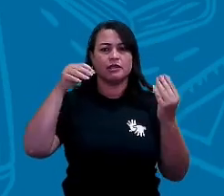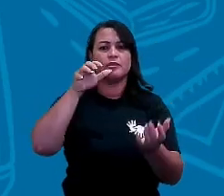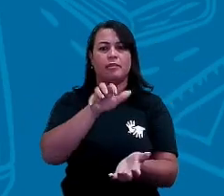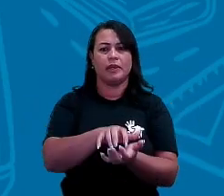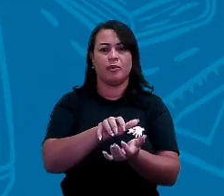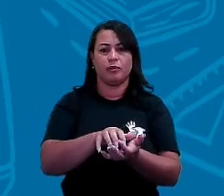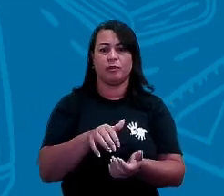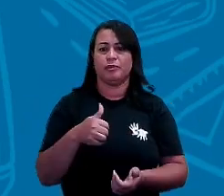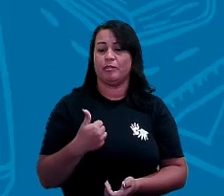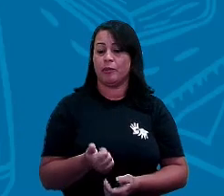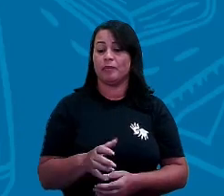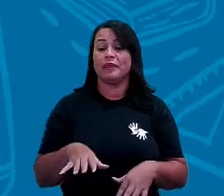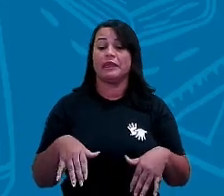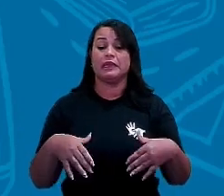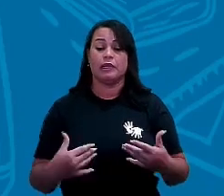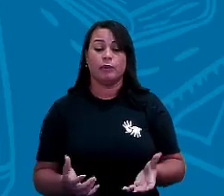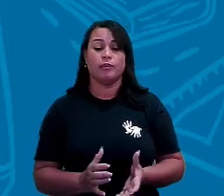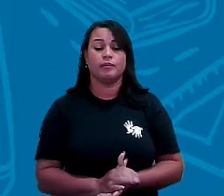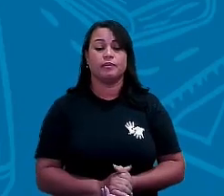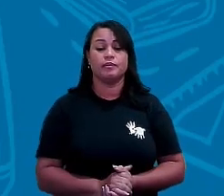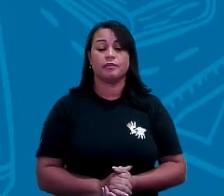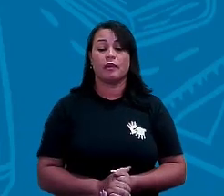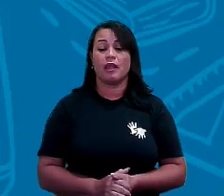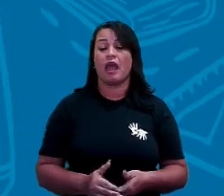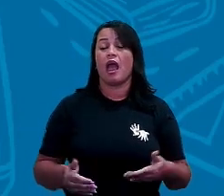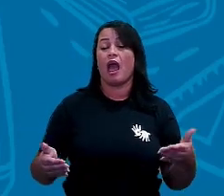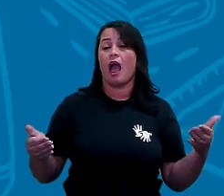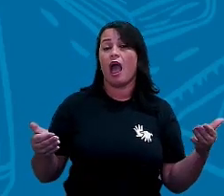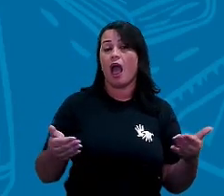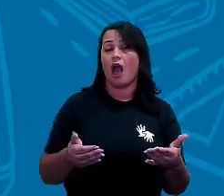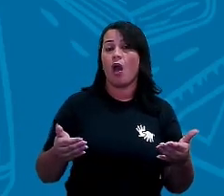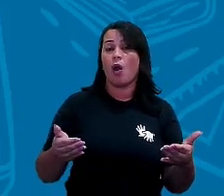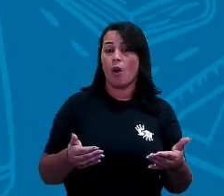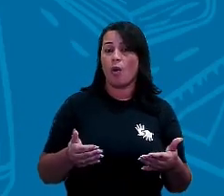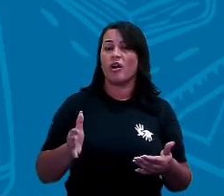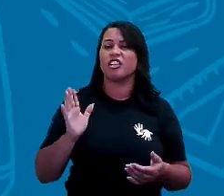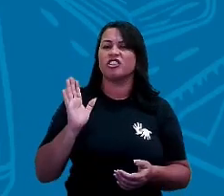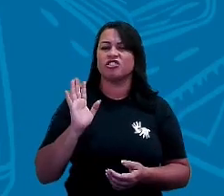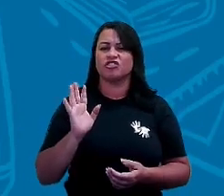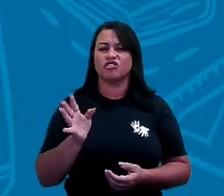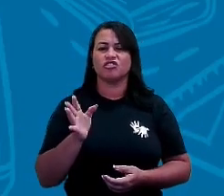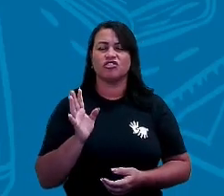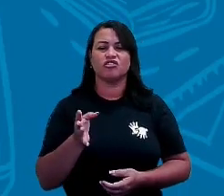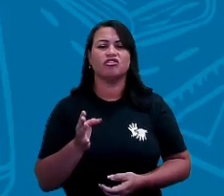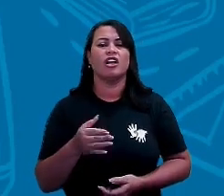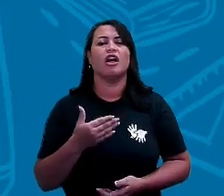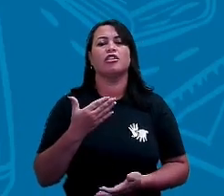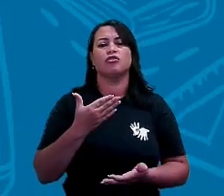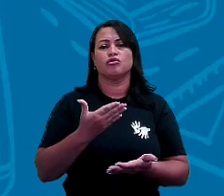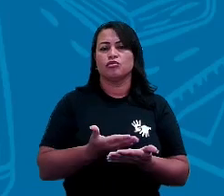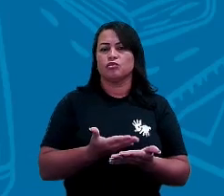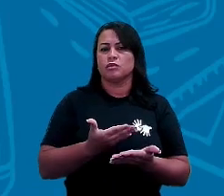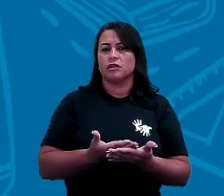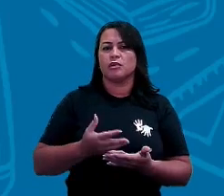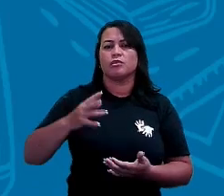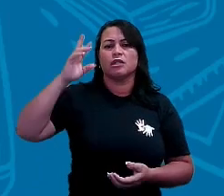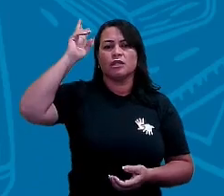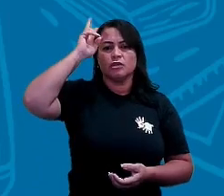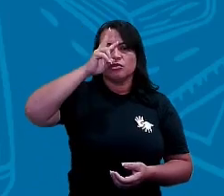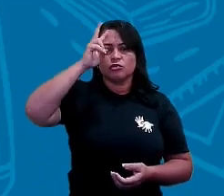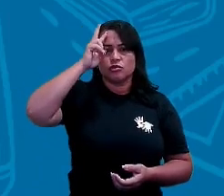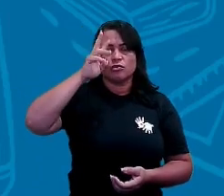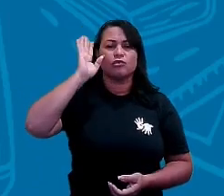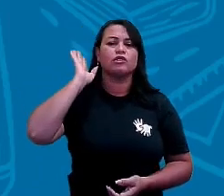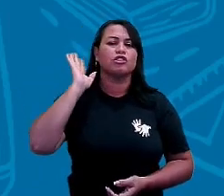tá bom? Então, agora que a gente já estudou a história, a